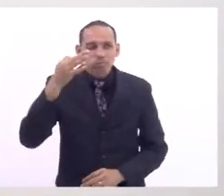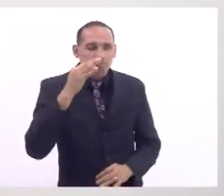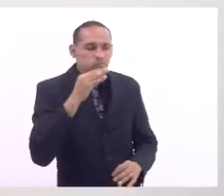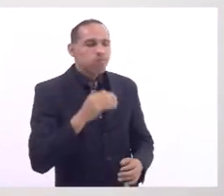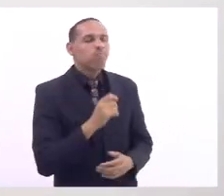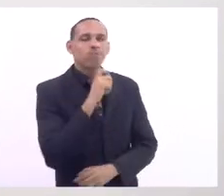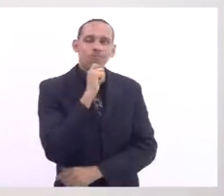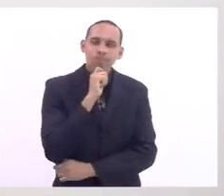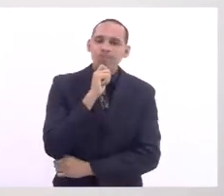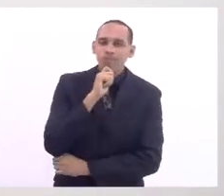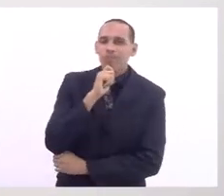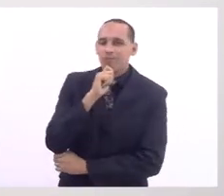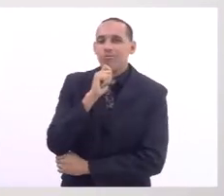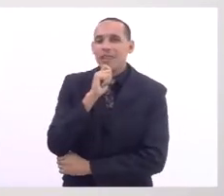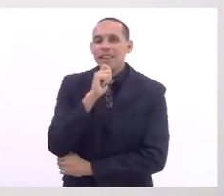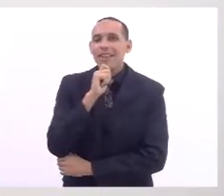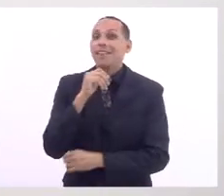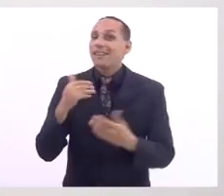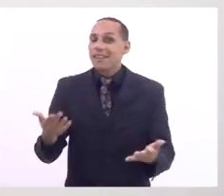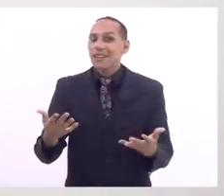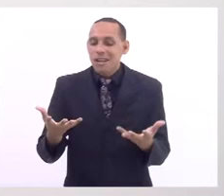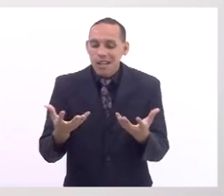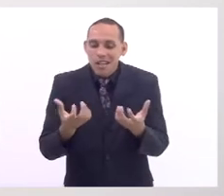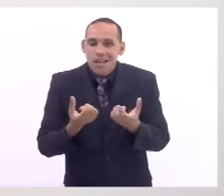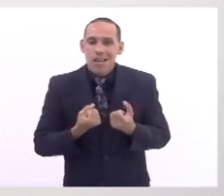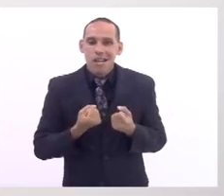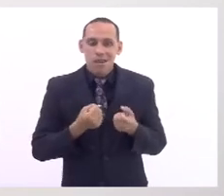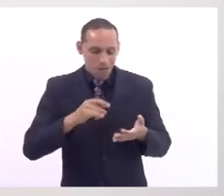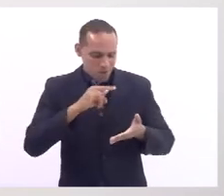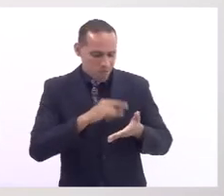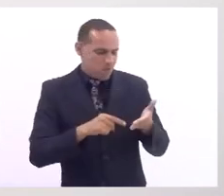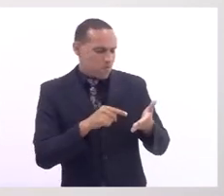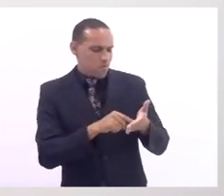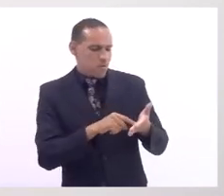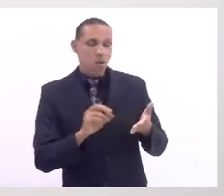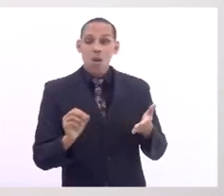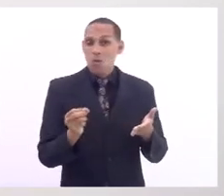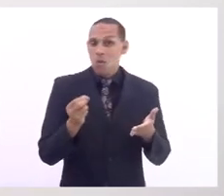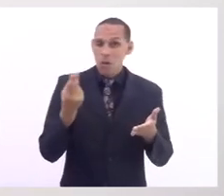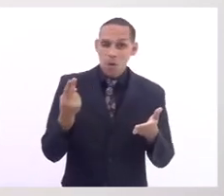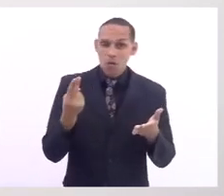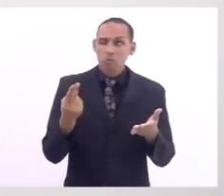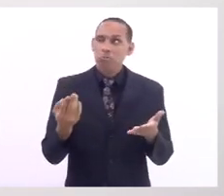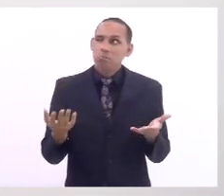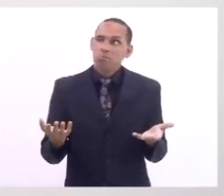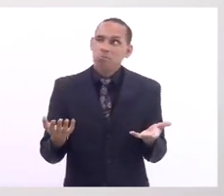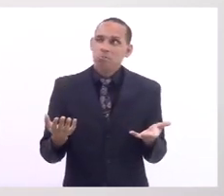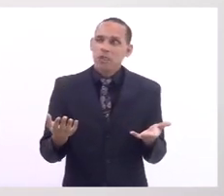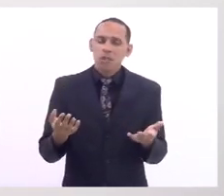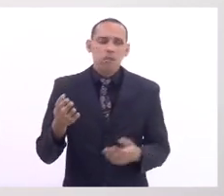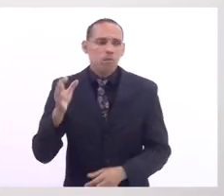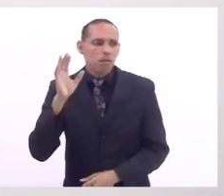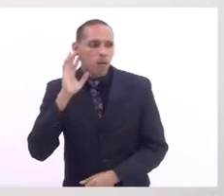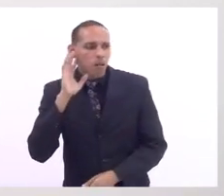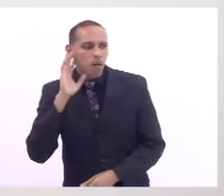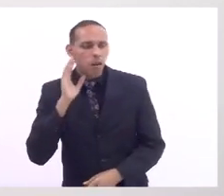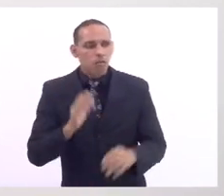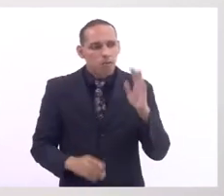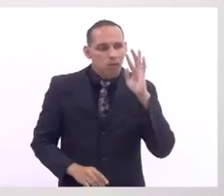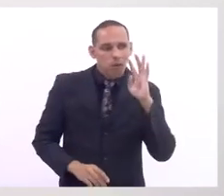eu acho que cada vez que eu recebo um documento o cada vez que eu recebo eu ouço a